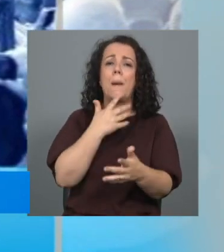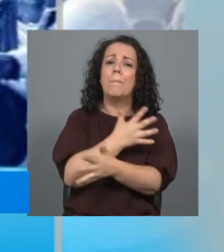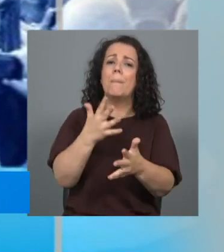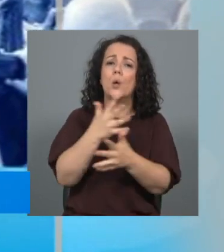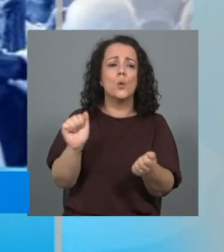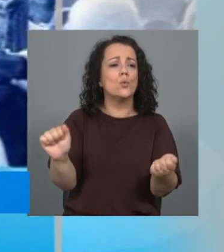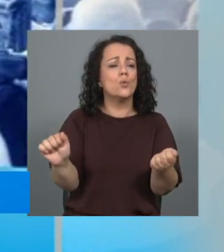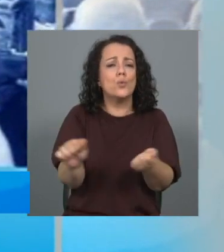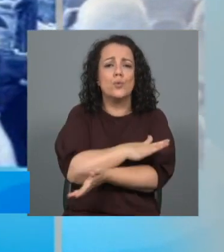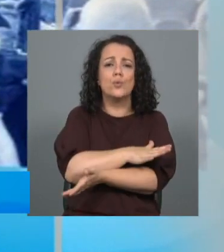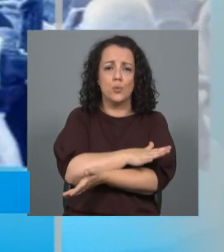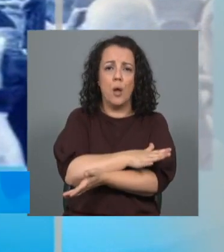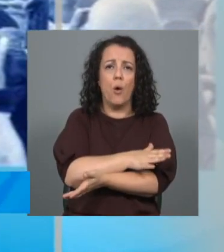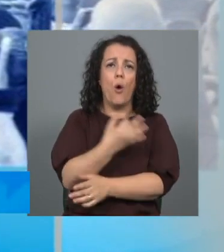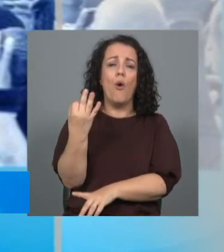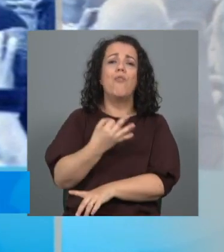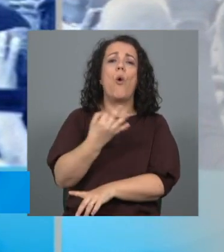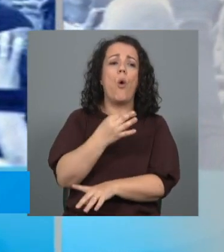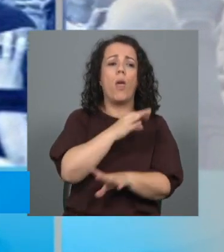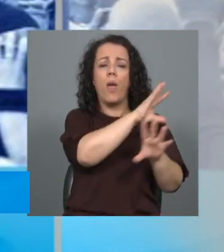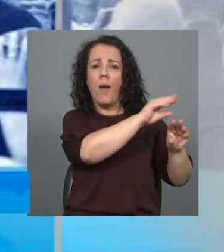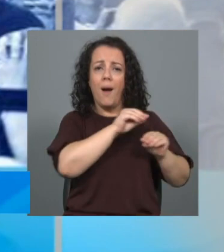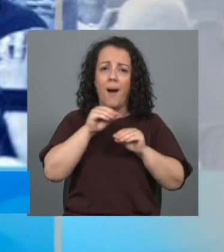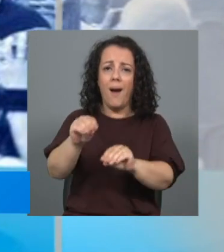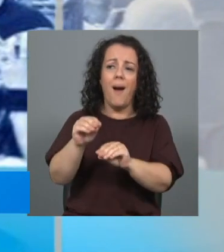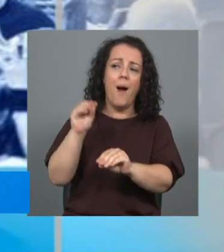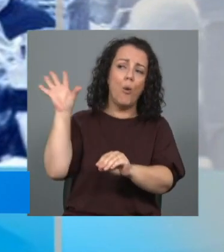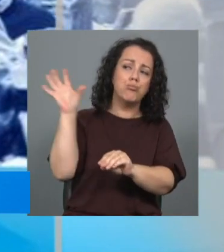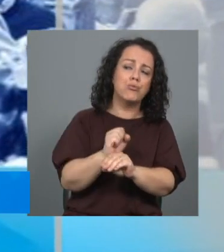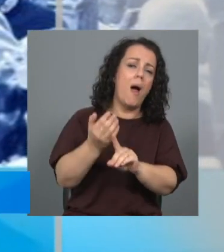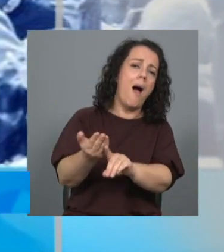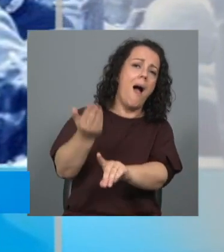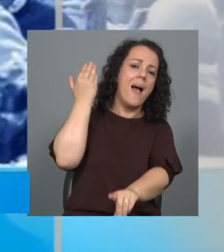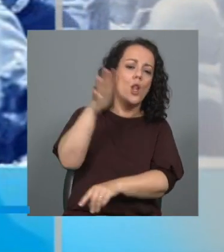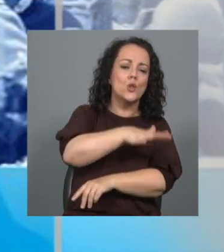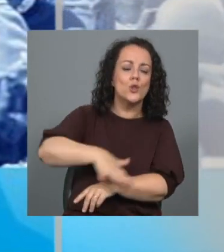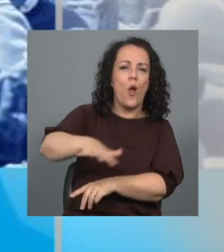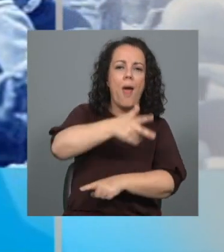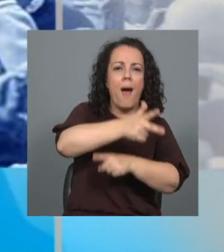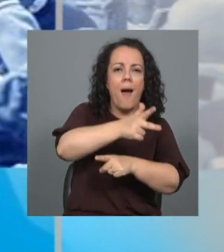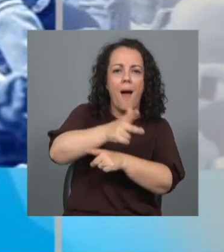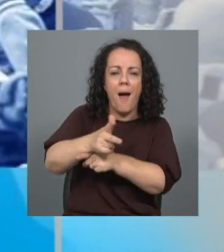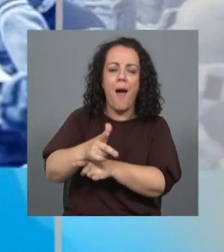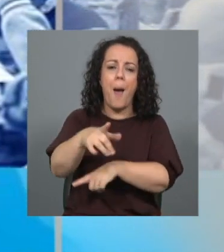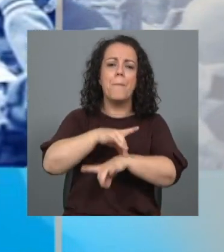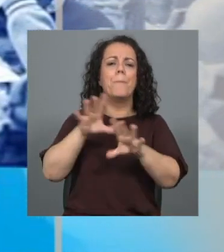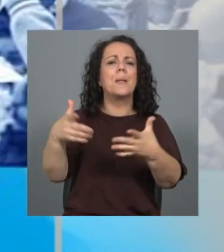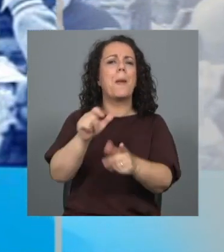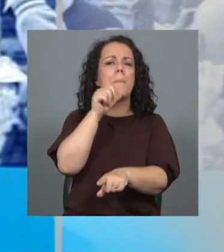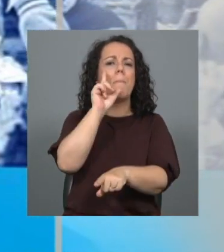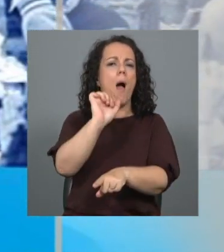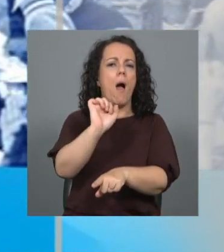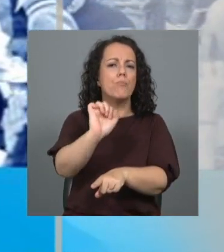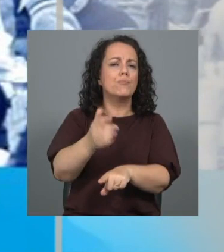comunicação social recuperaram reportagens que tinham feito naquela zona ainda antes da pandemia.